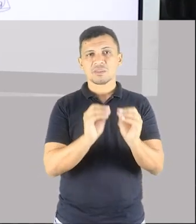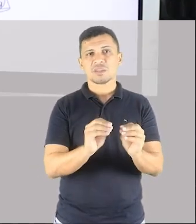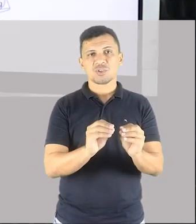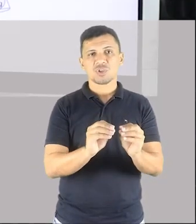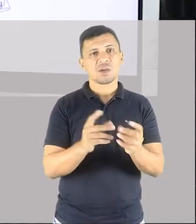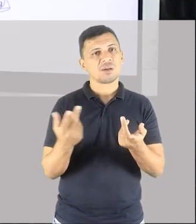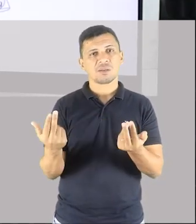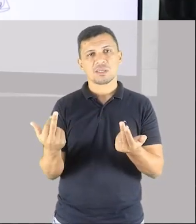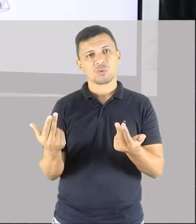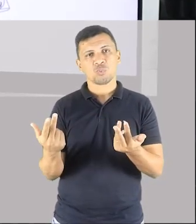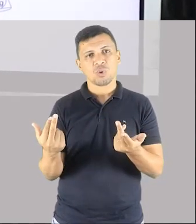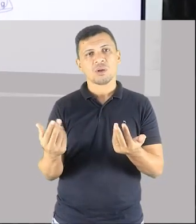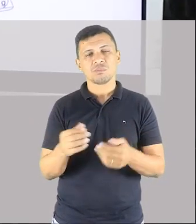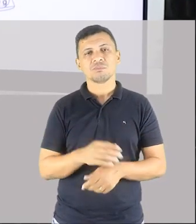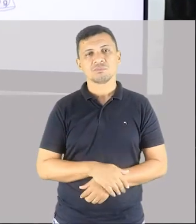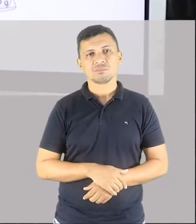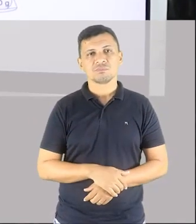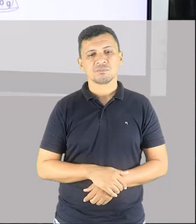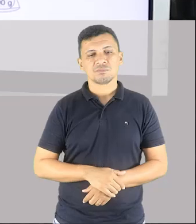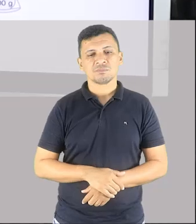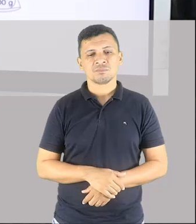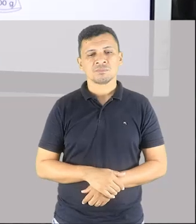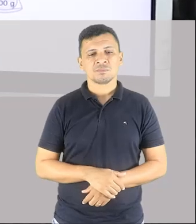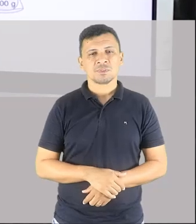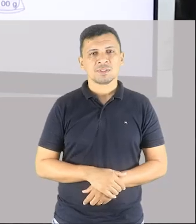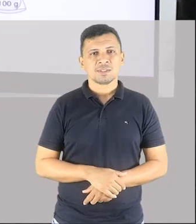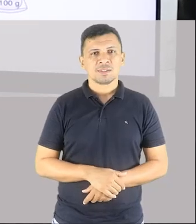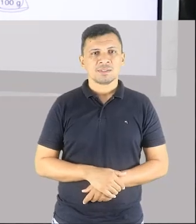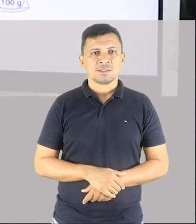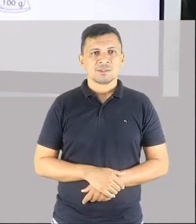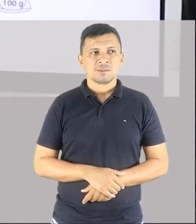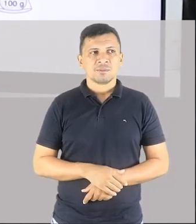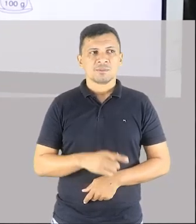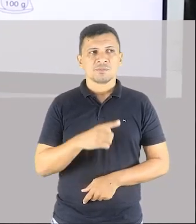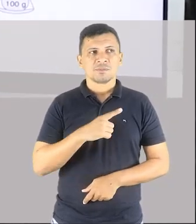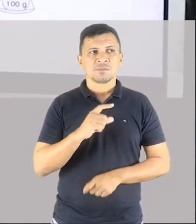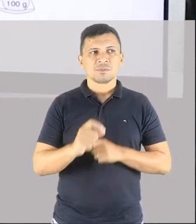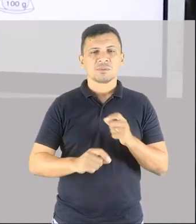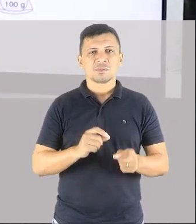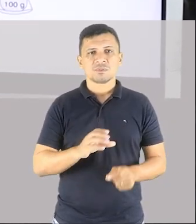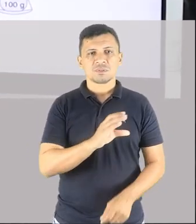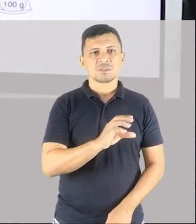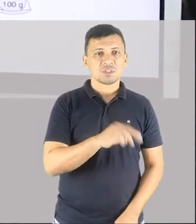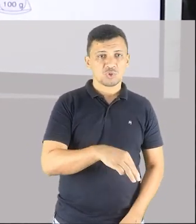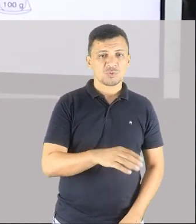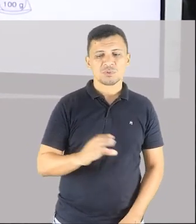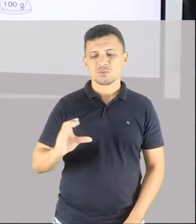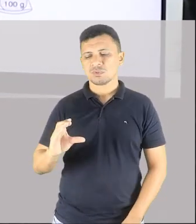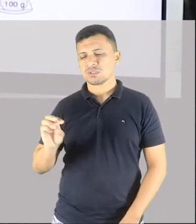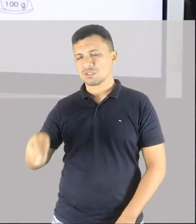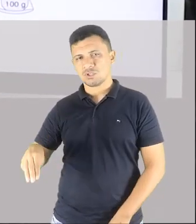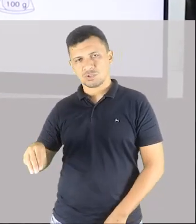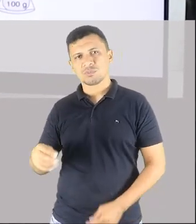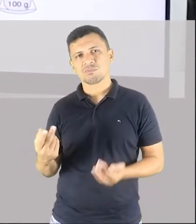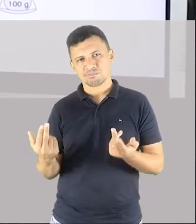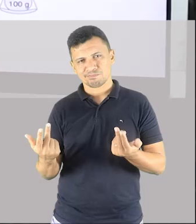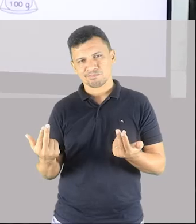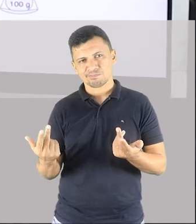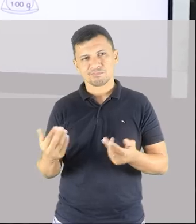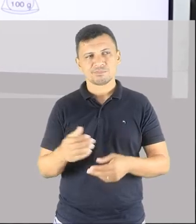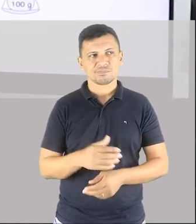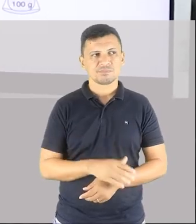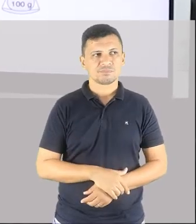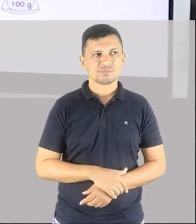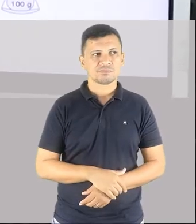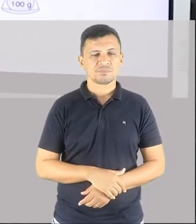mesma unidade de medida nos dois lados, tá bom? Então eu vou deixar aqui em centímetros e aqui em centímetros também. Então,